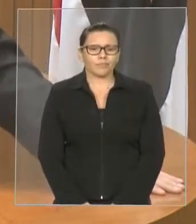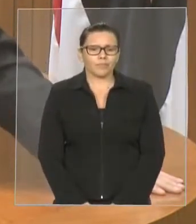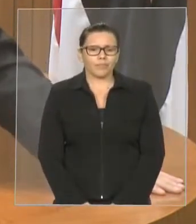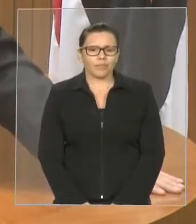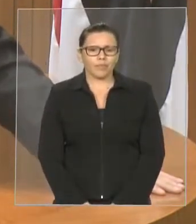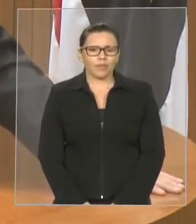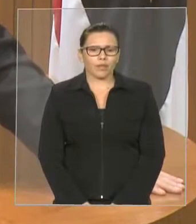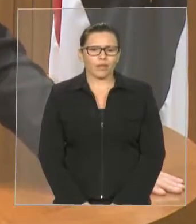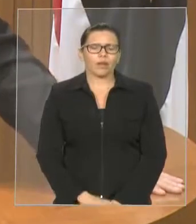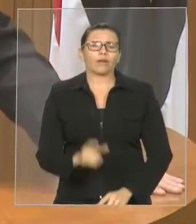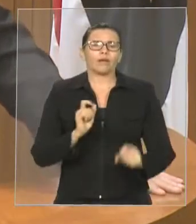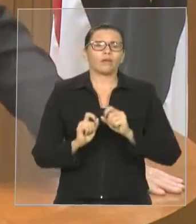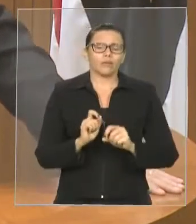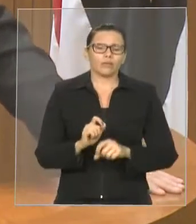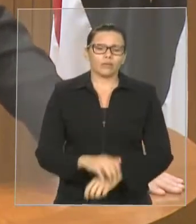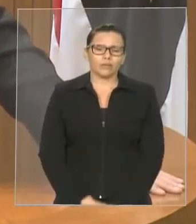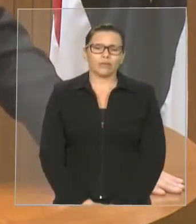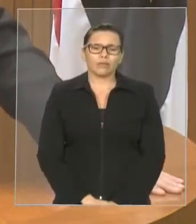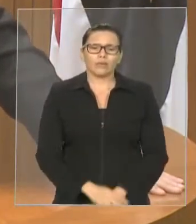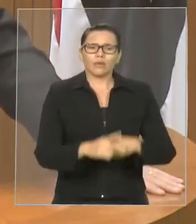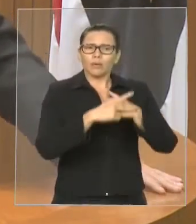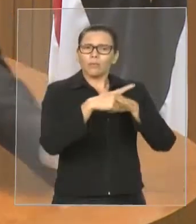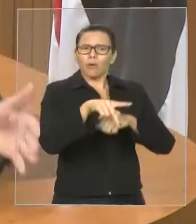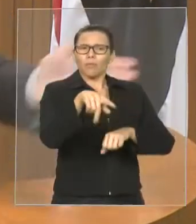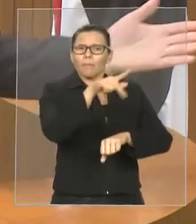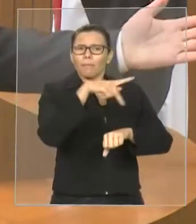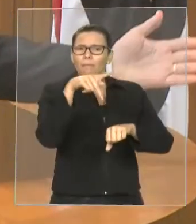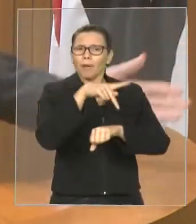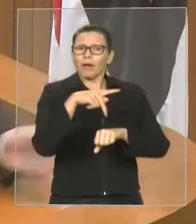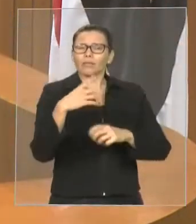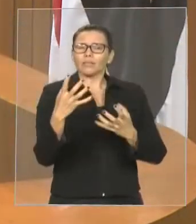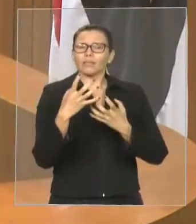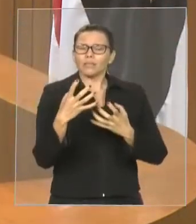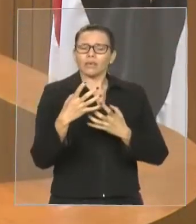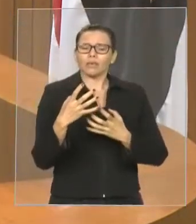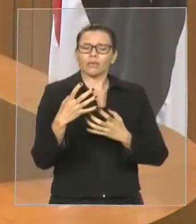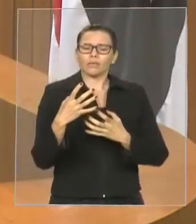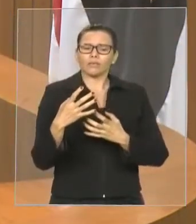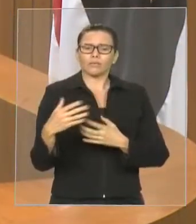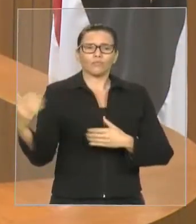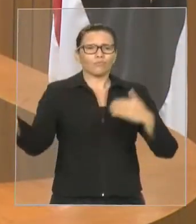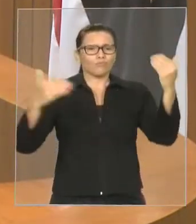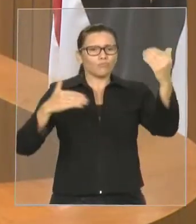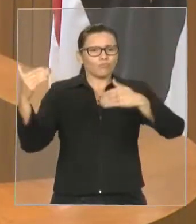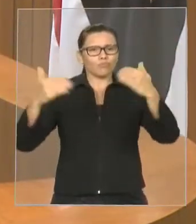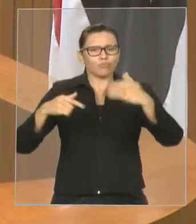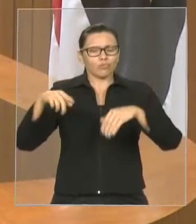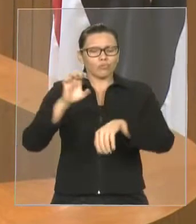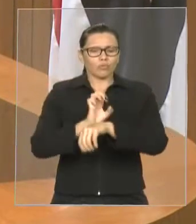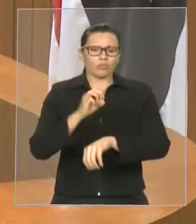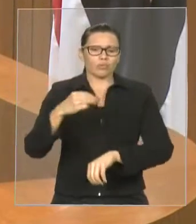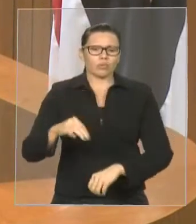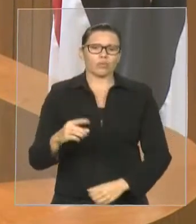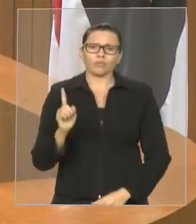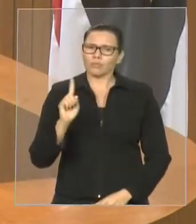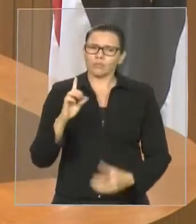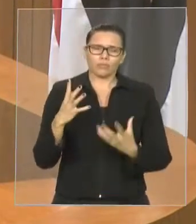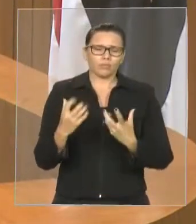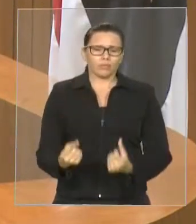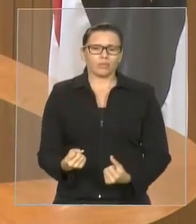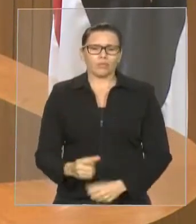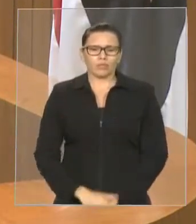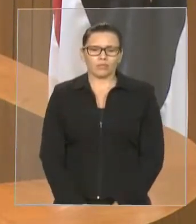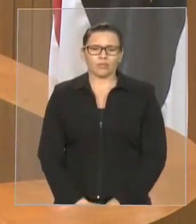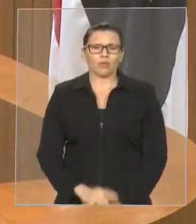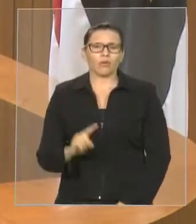dos países que estão querendo vir se instalar aqui. Isso certamente nós não podemos aceitar. Uma série de isenções,